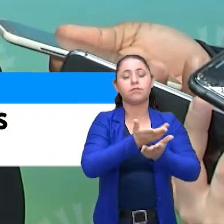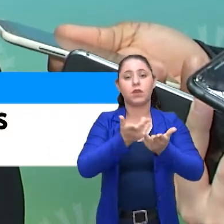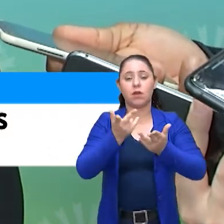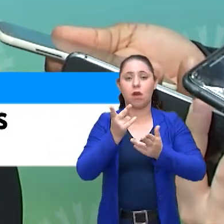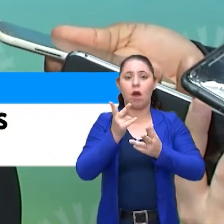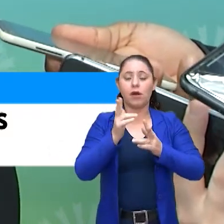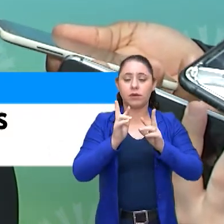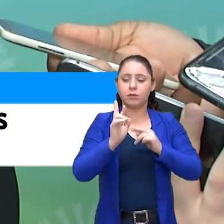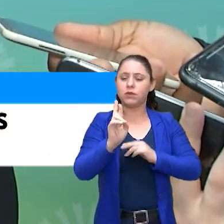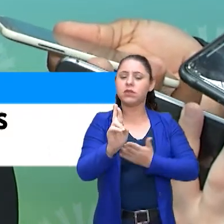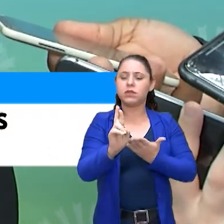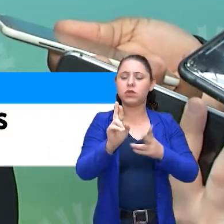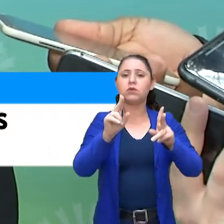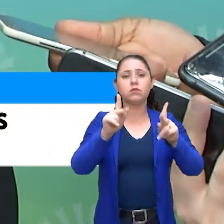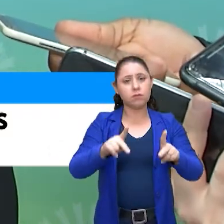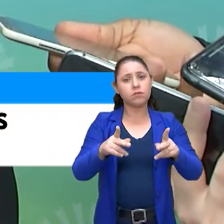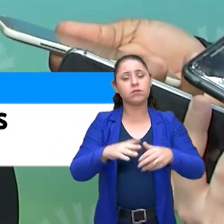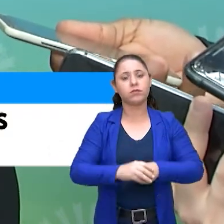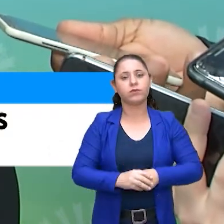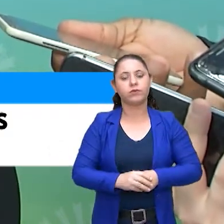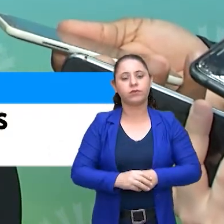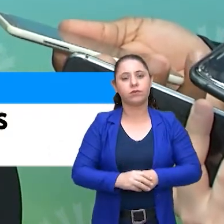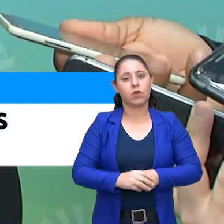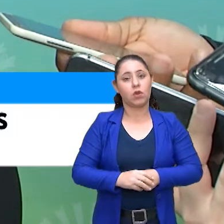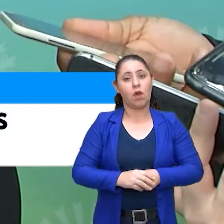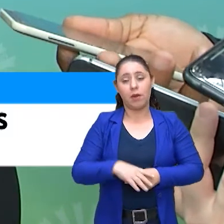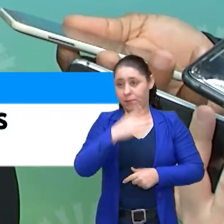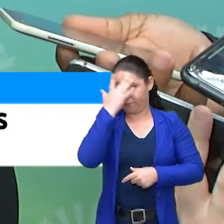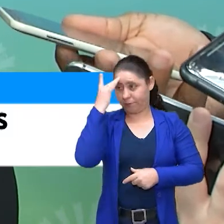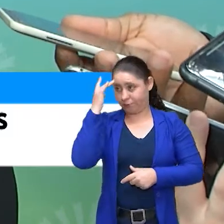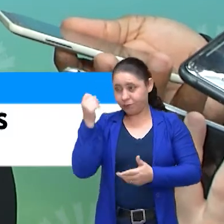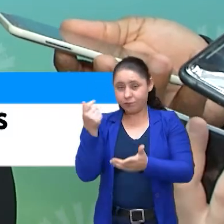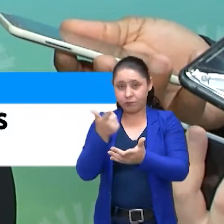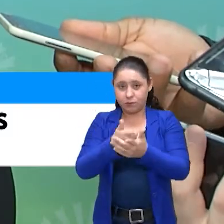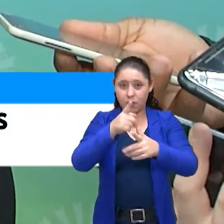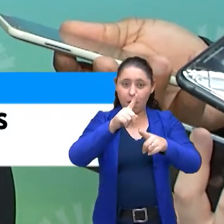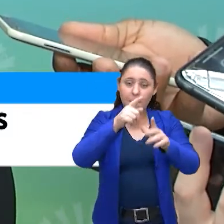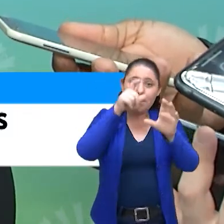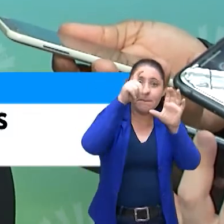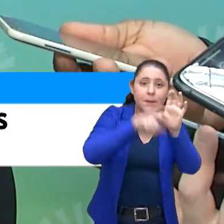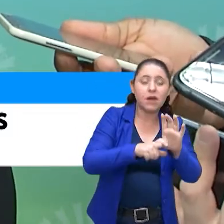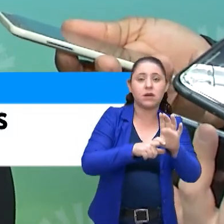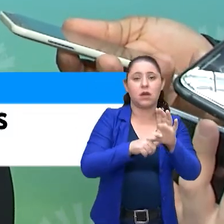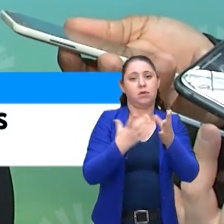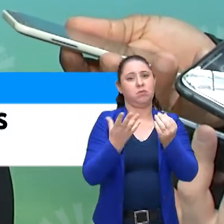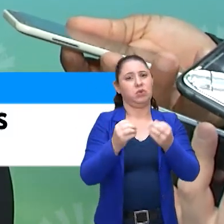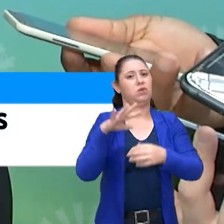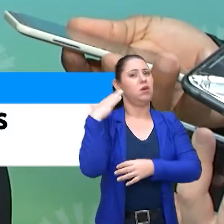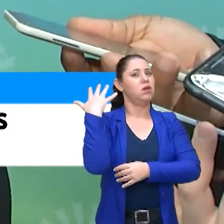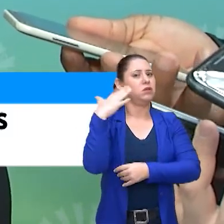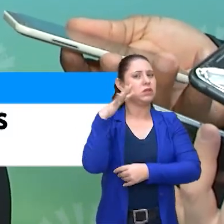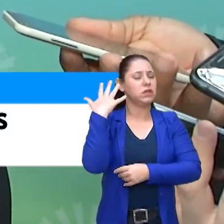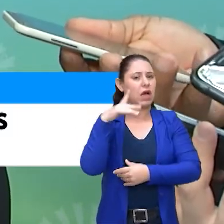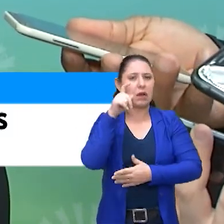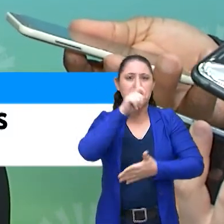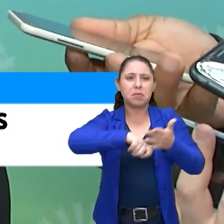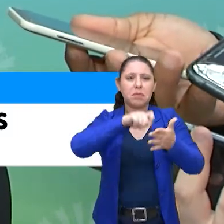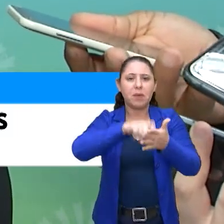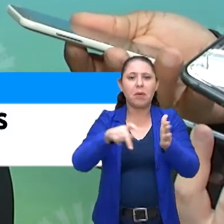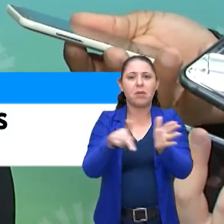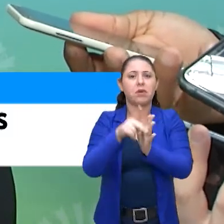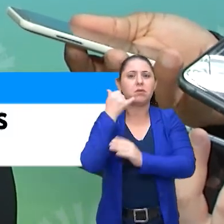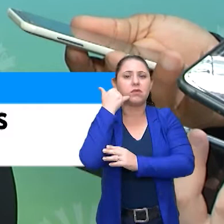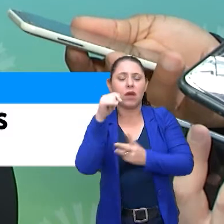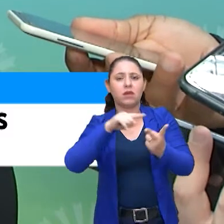nossos representantes do povo, né? Então, assim, o consumidor, ele paga muito caro, paga encargos do